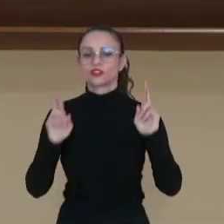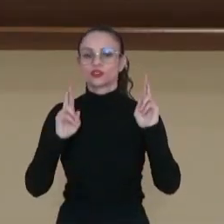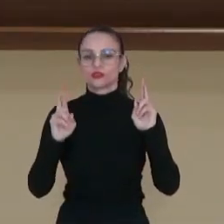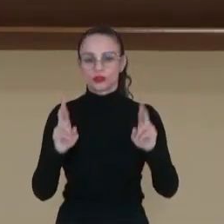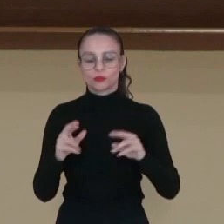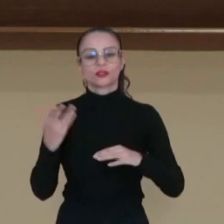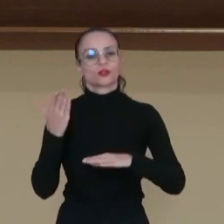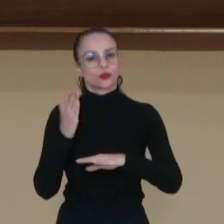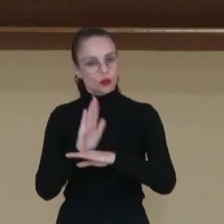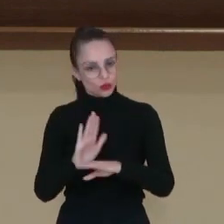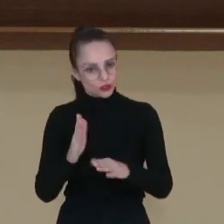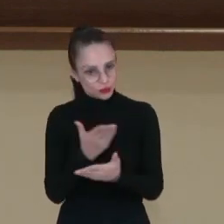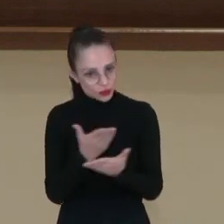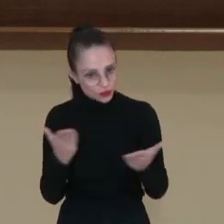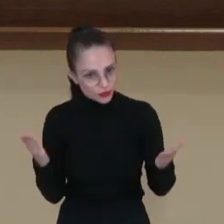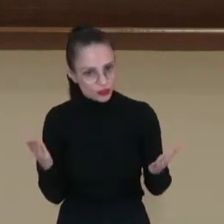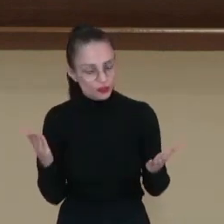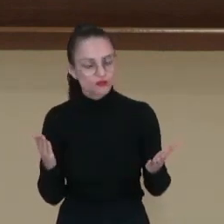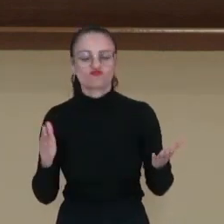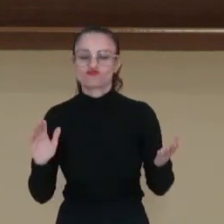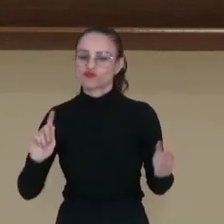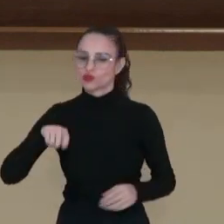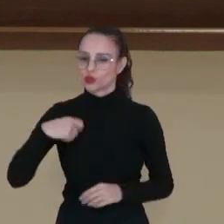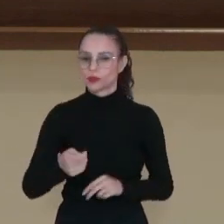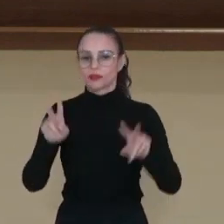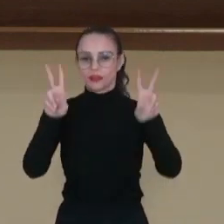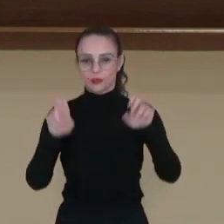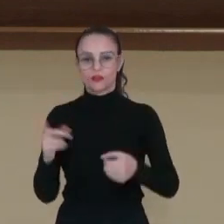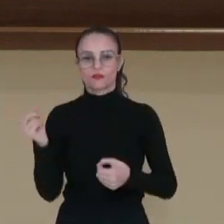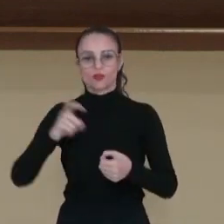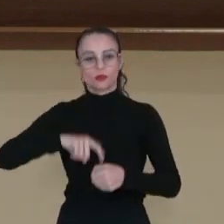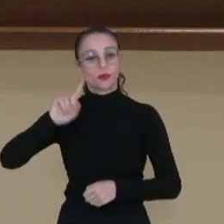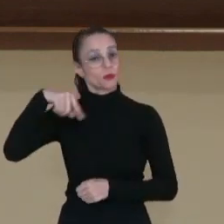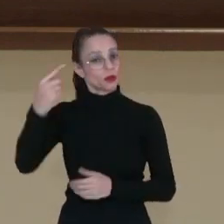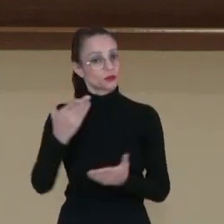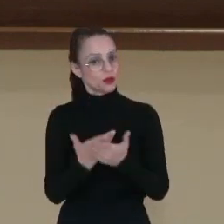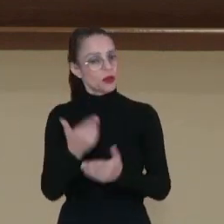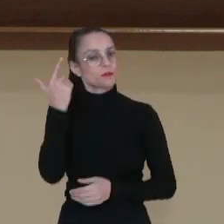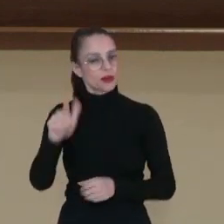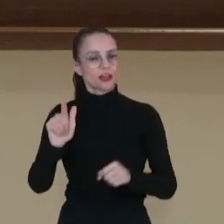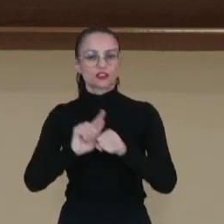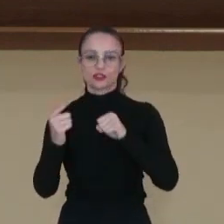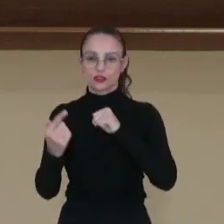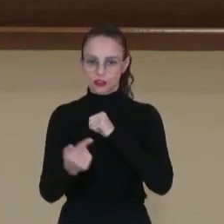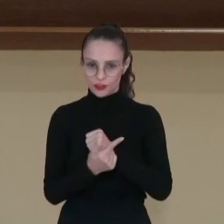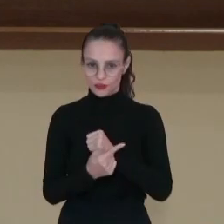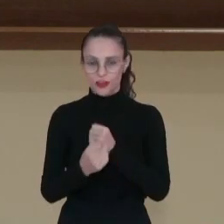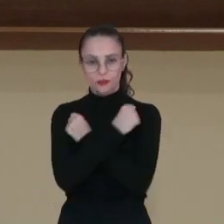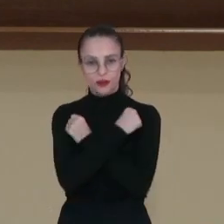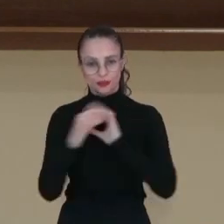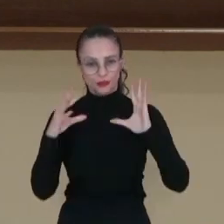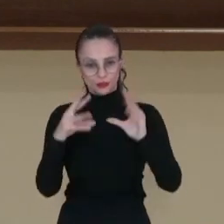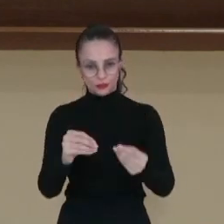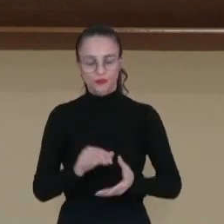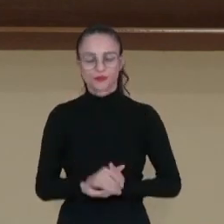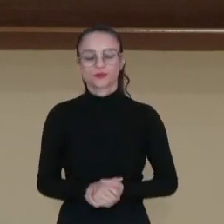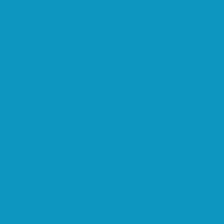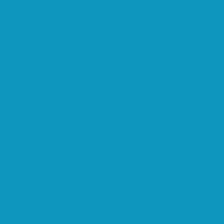ter contribuído na aula de hoje com vocês sobre o tema e voltamos numa próxima aula com mais geografia. Um abraço a todos.